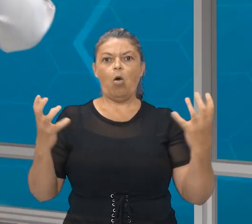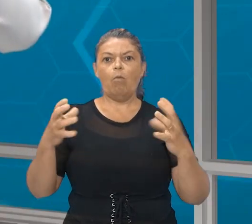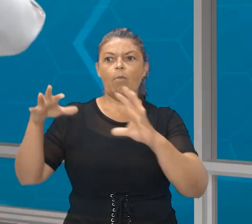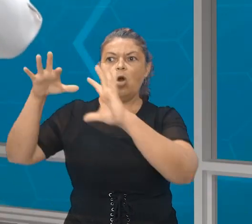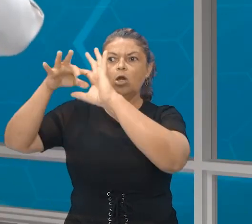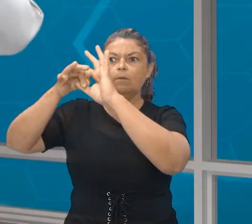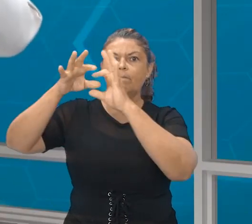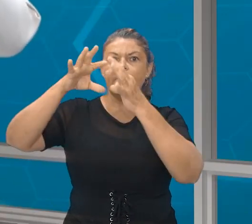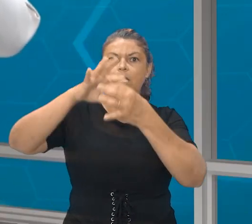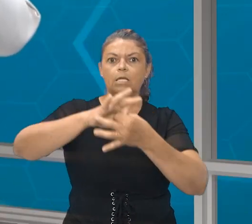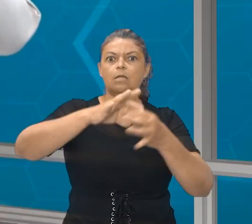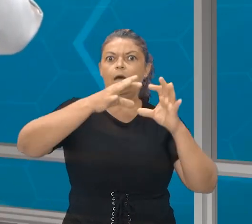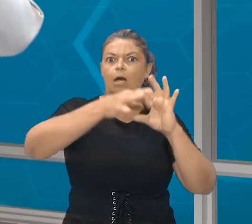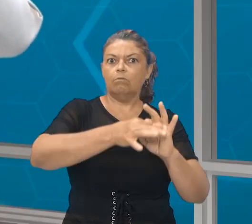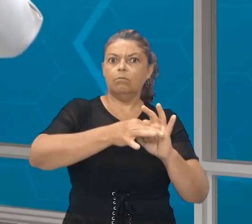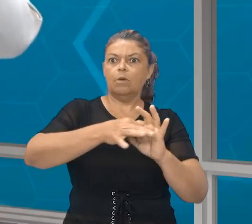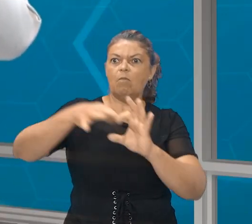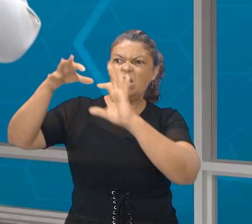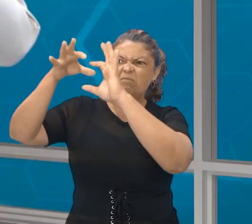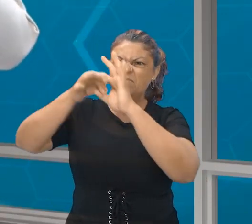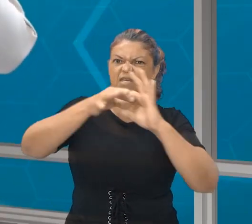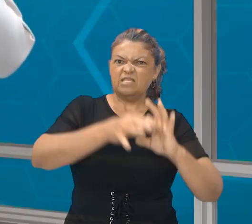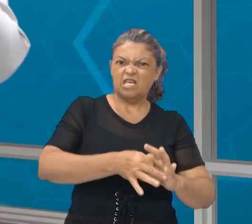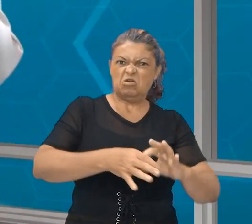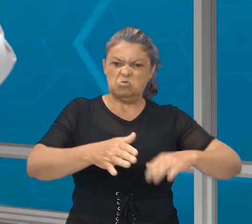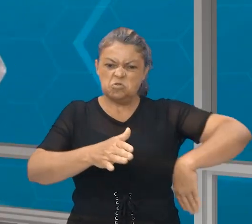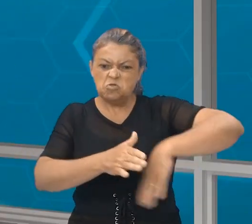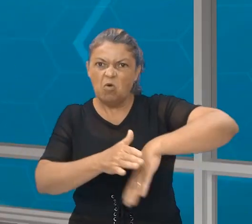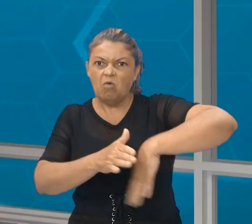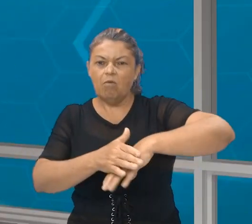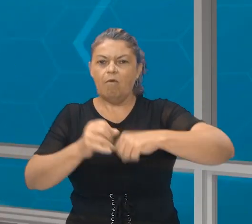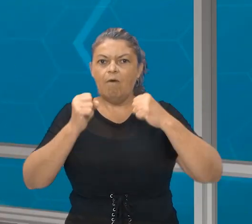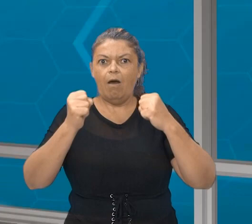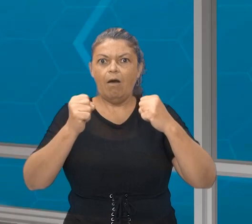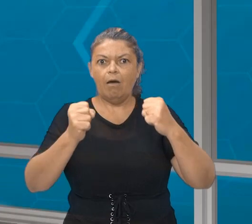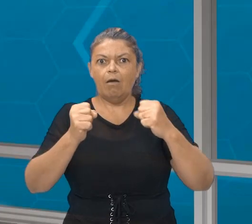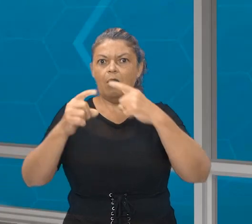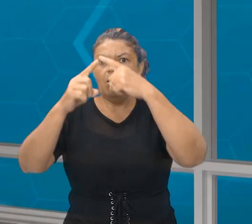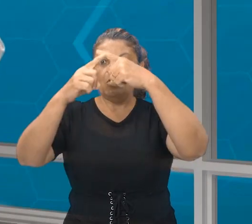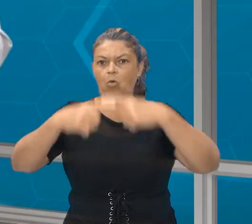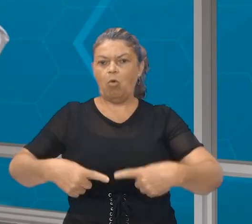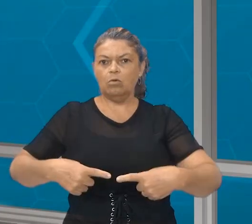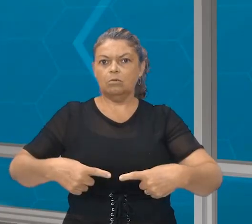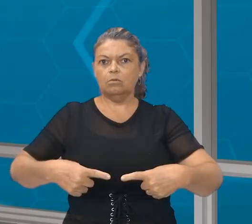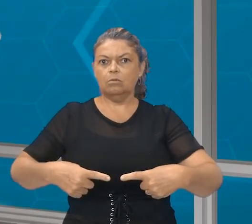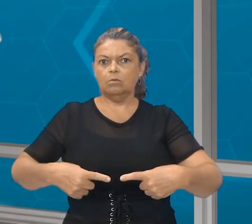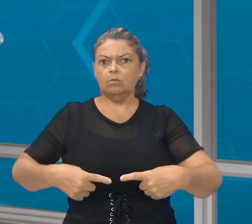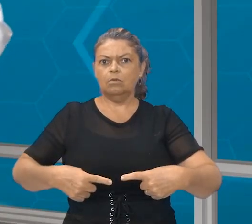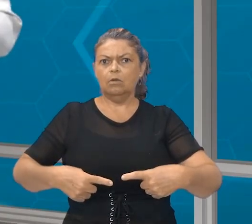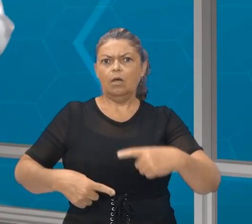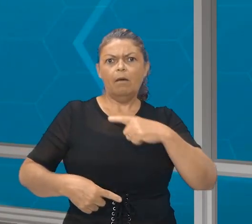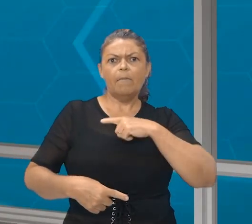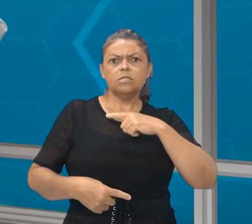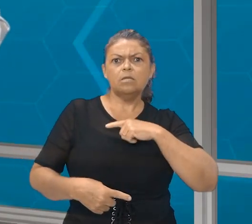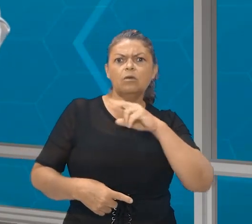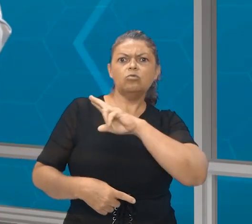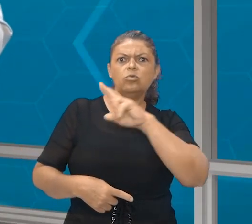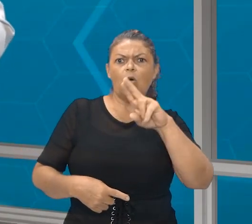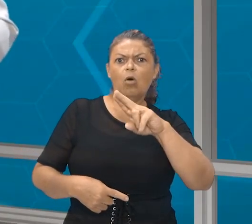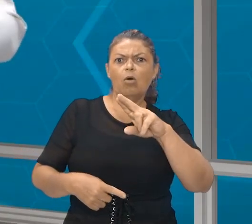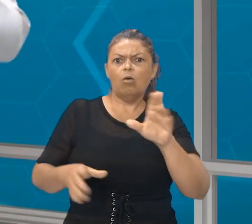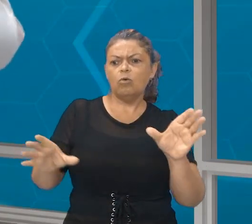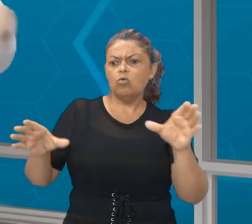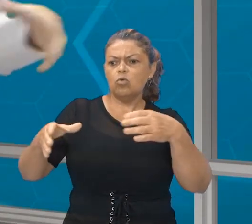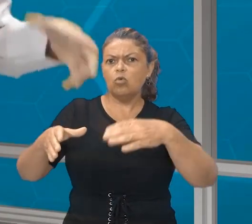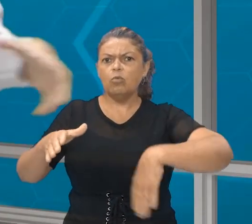memória esse jogo, esse momento. Mas lá, professora, está escrito Germani.